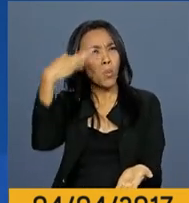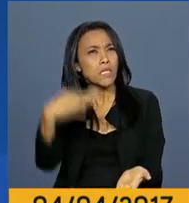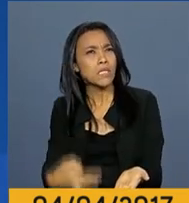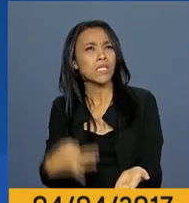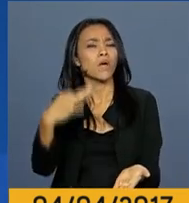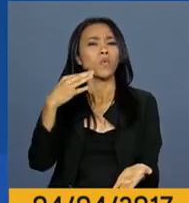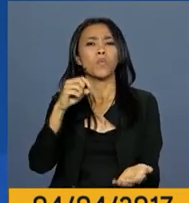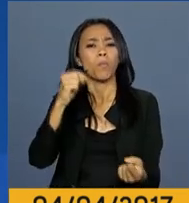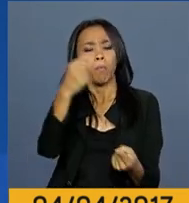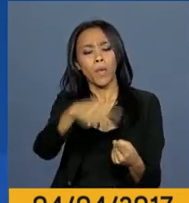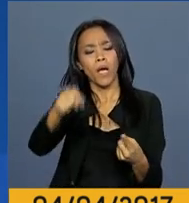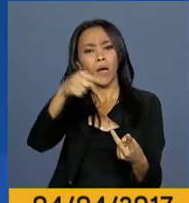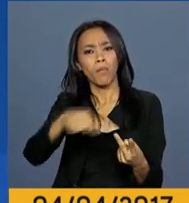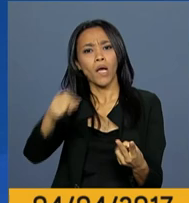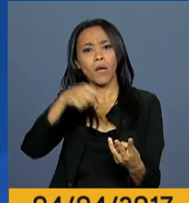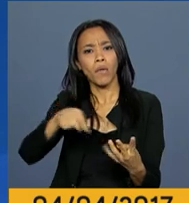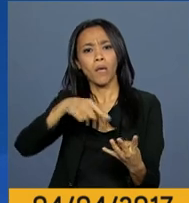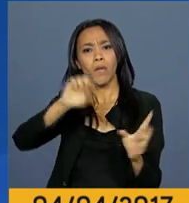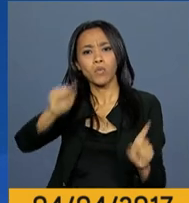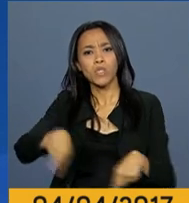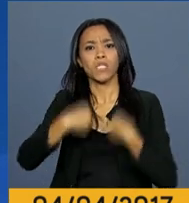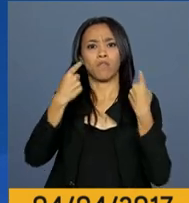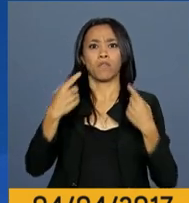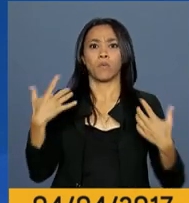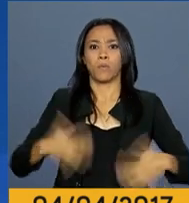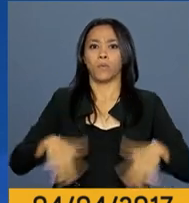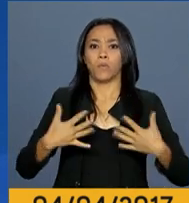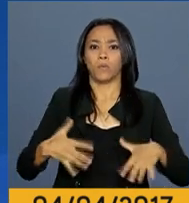os desafios que a realidade nos